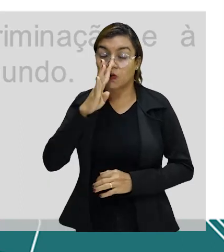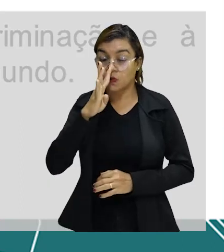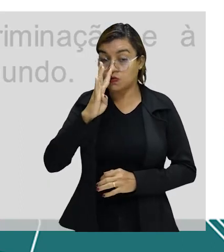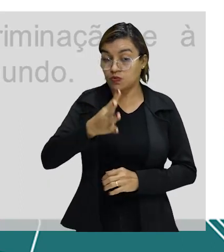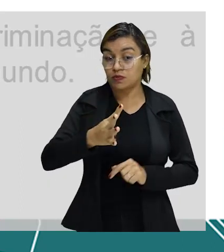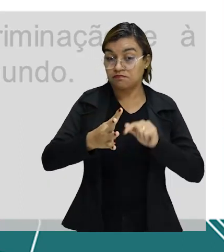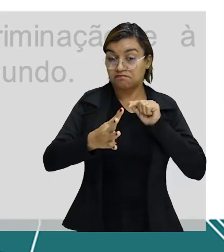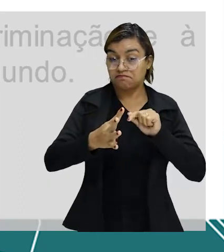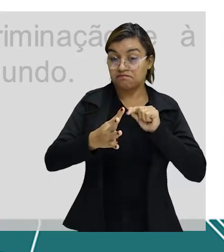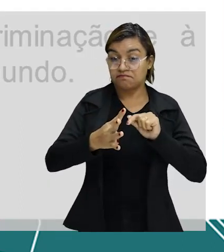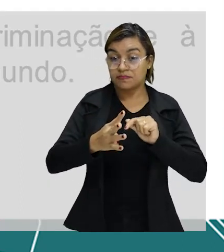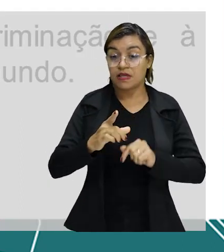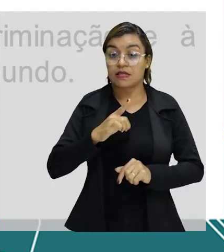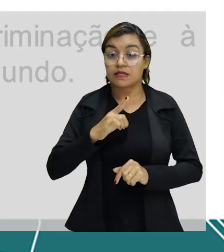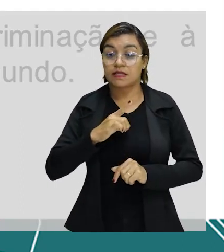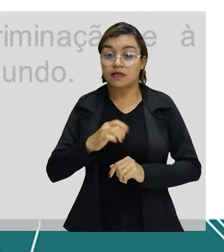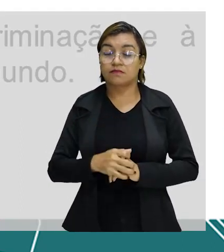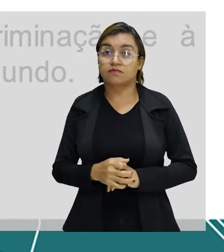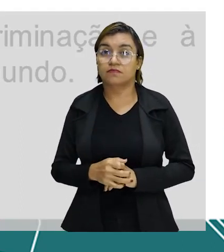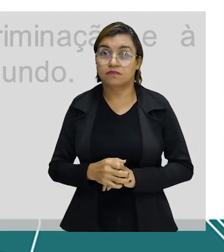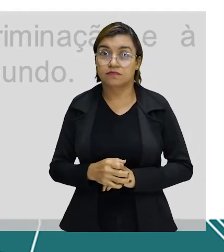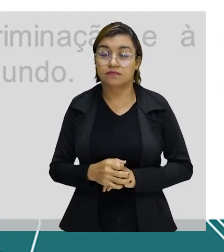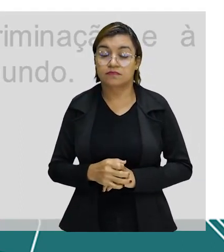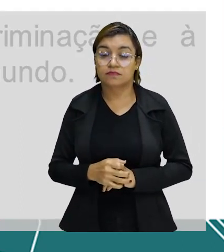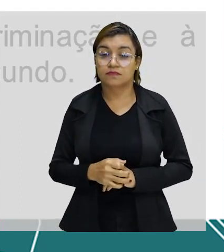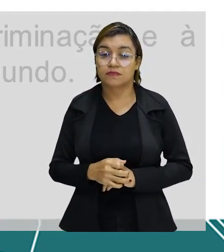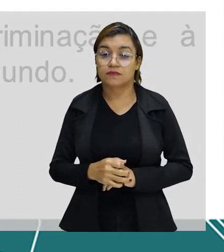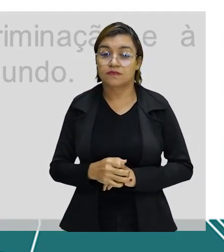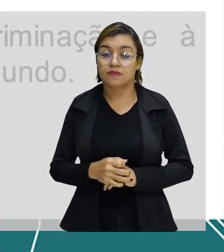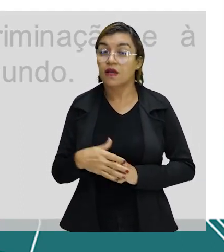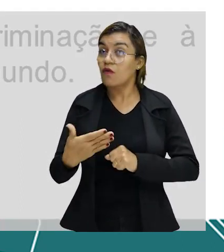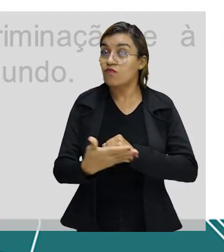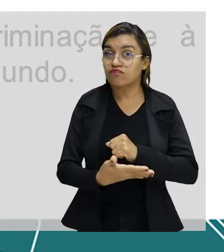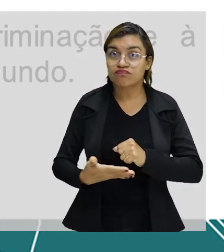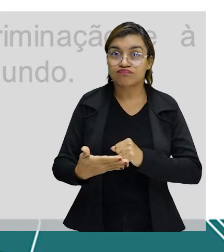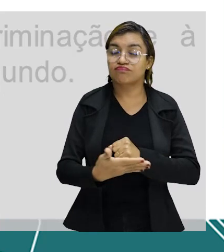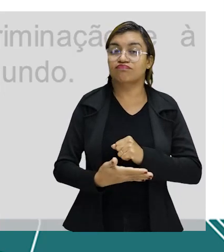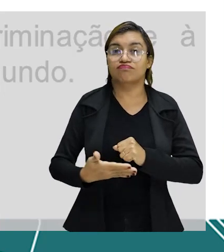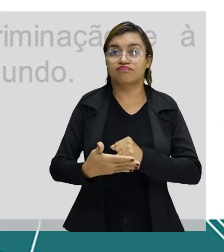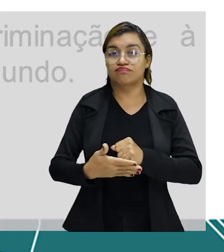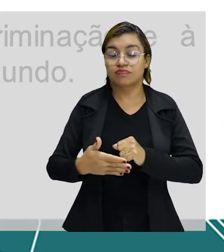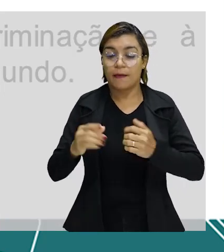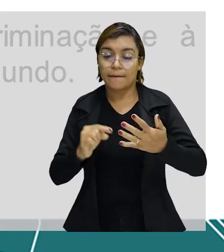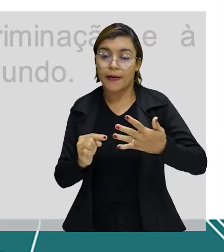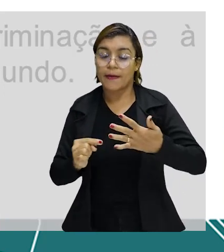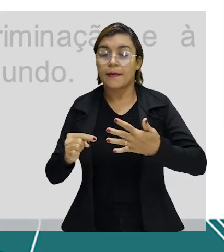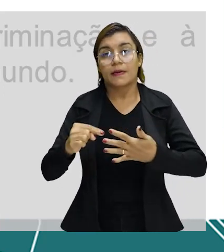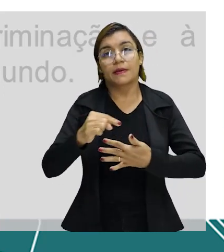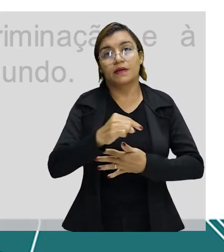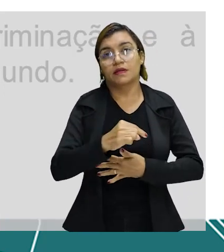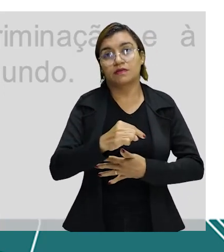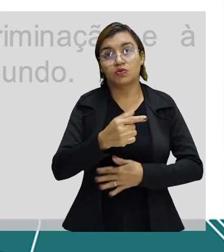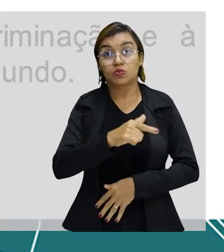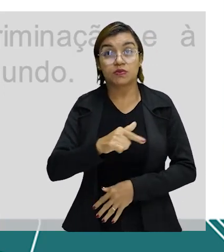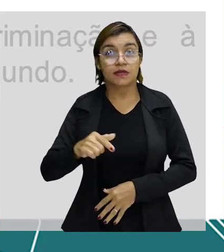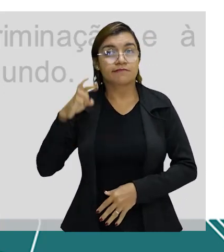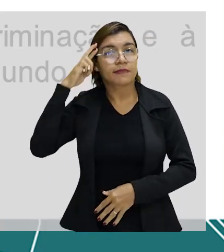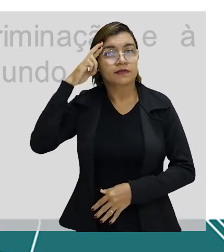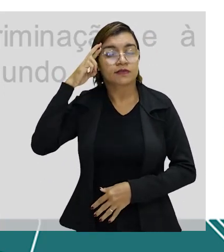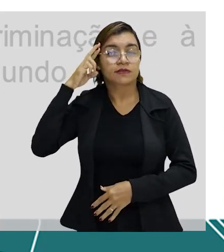julgamento tende a ser desprovido de fundamento, de critério ou mesmo de